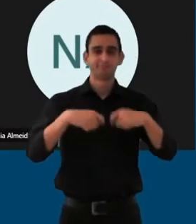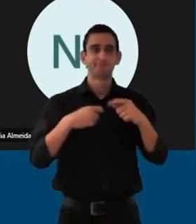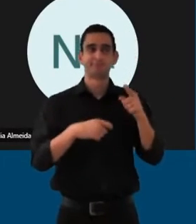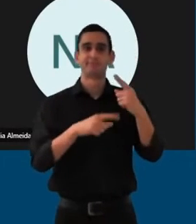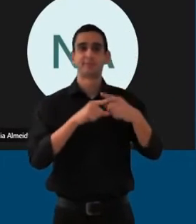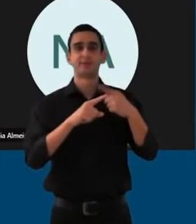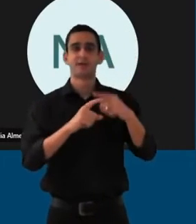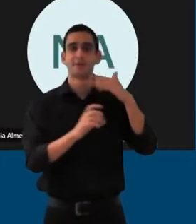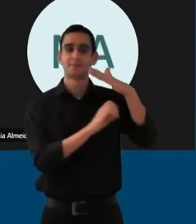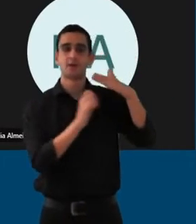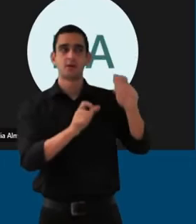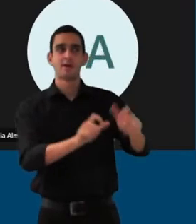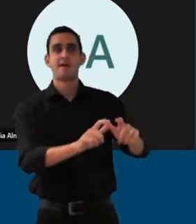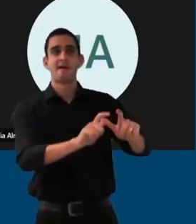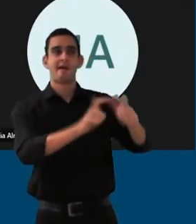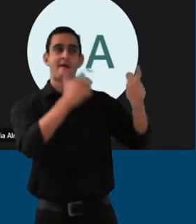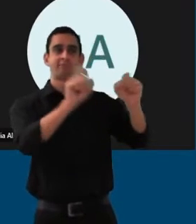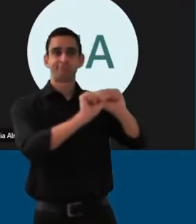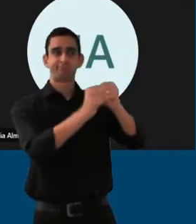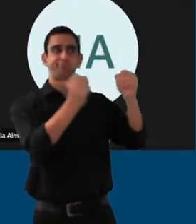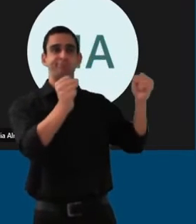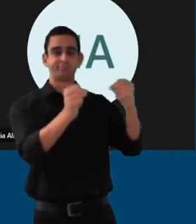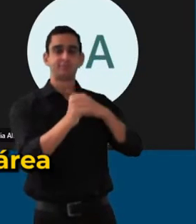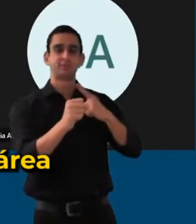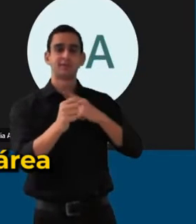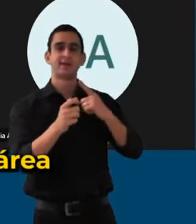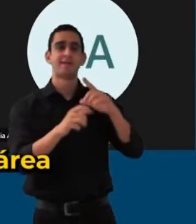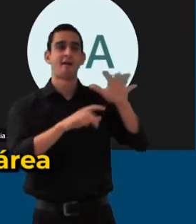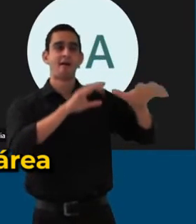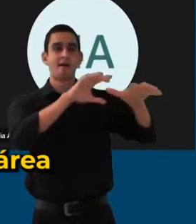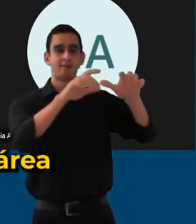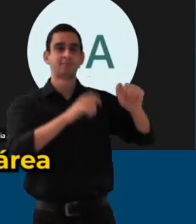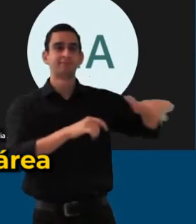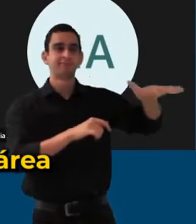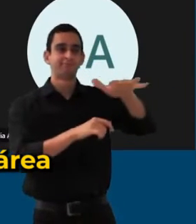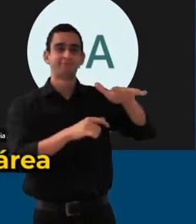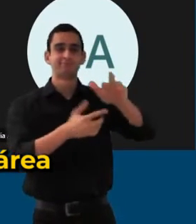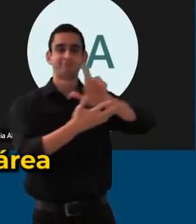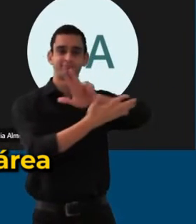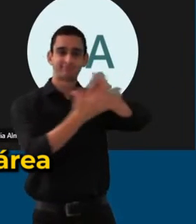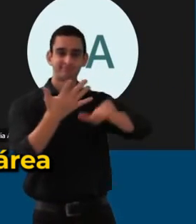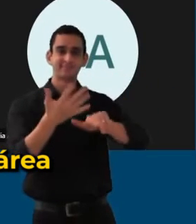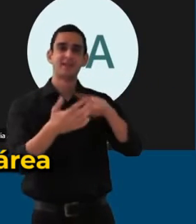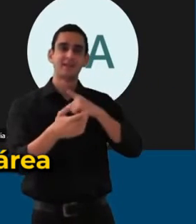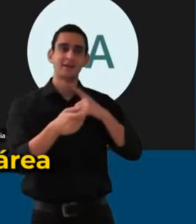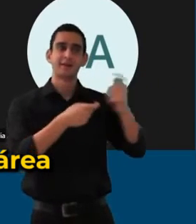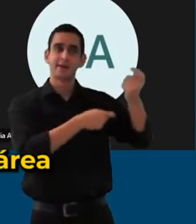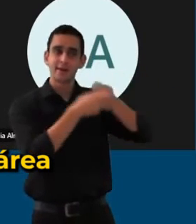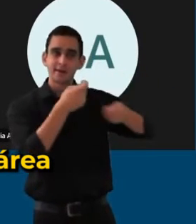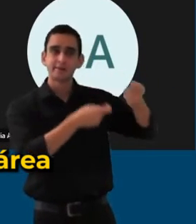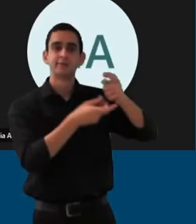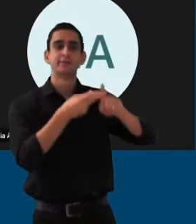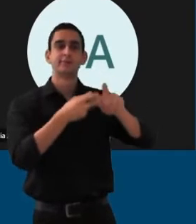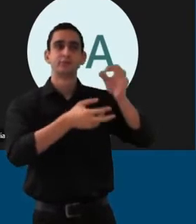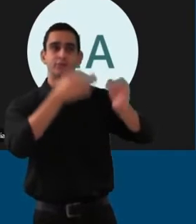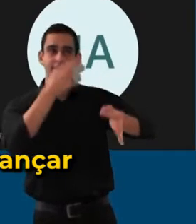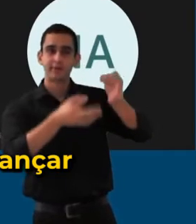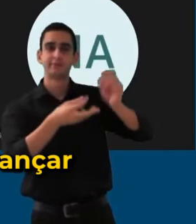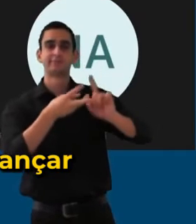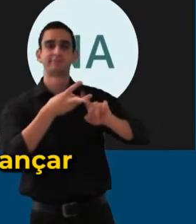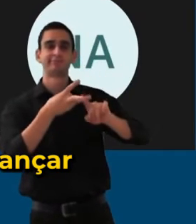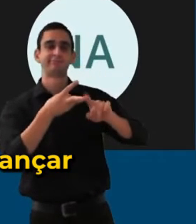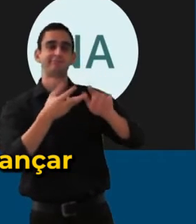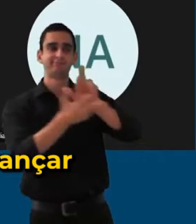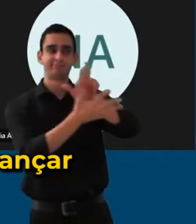várias áreas que são envolvidas em uma questão dessa, né, a área de negócios, a área comercial, a área jurídica.